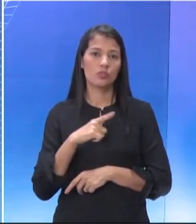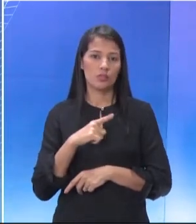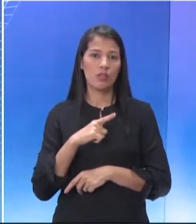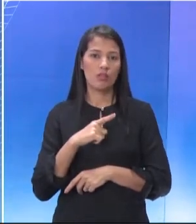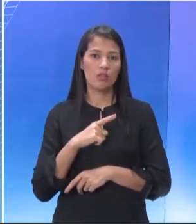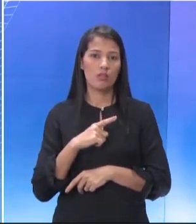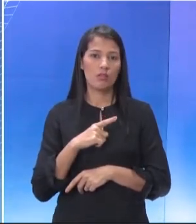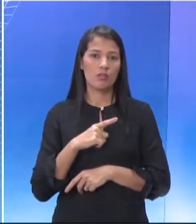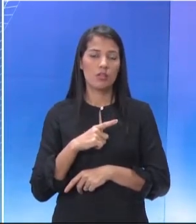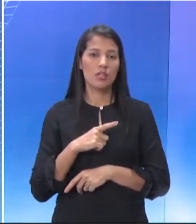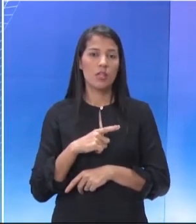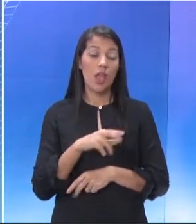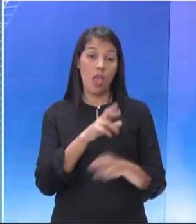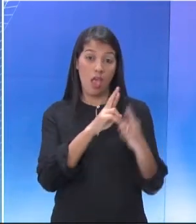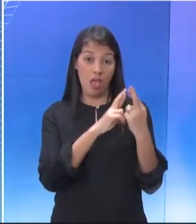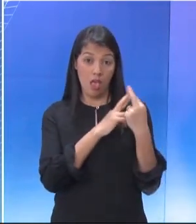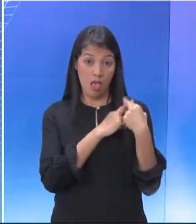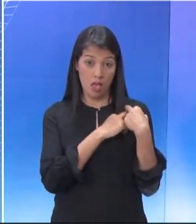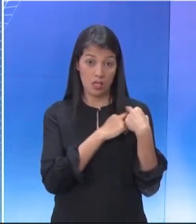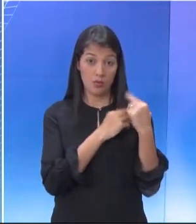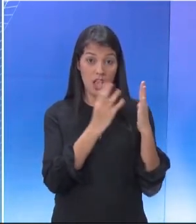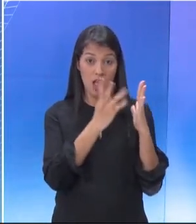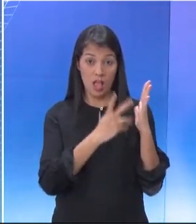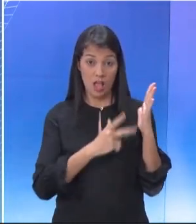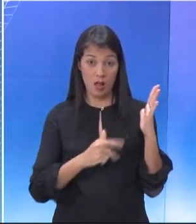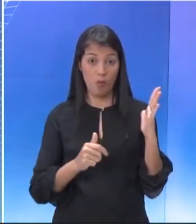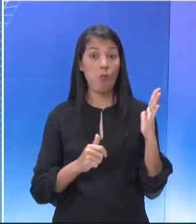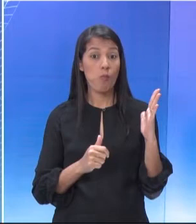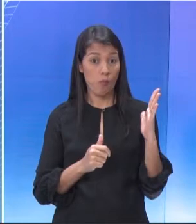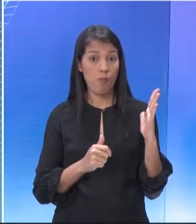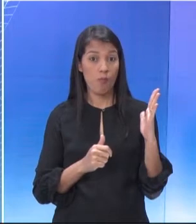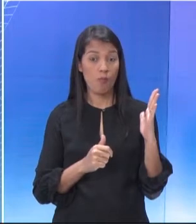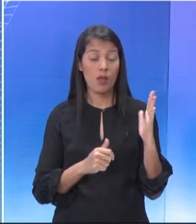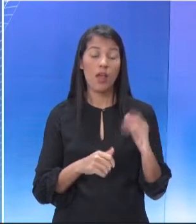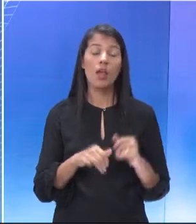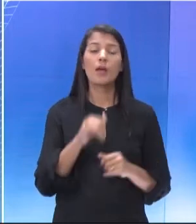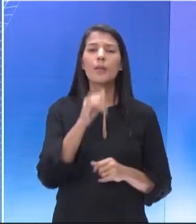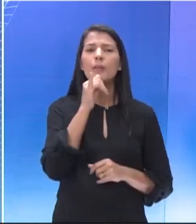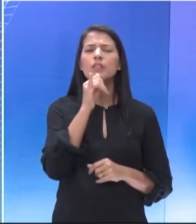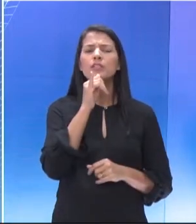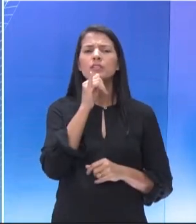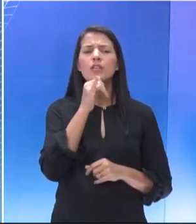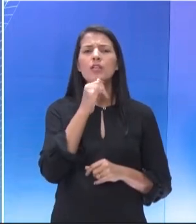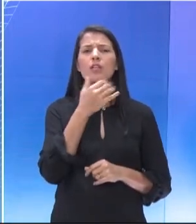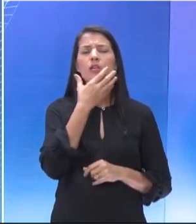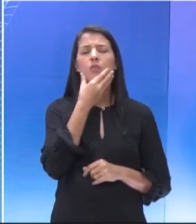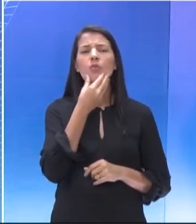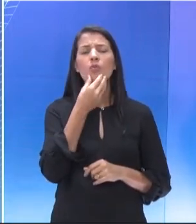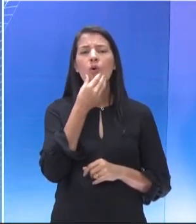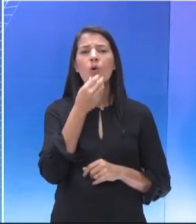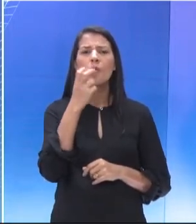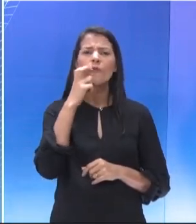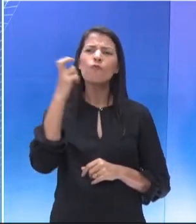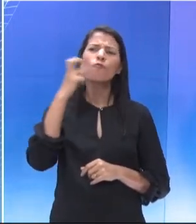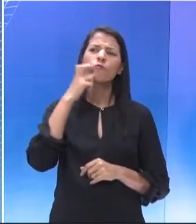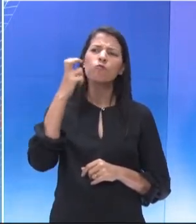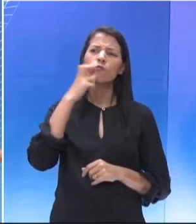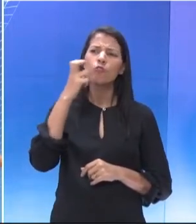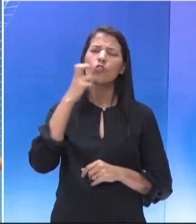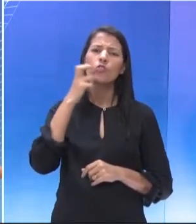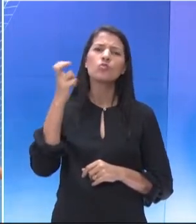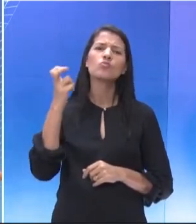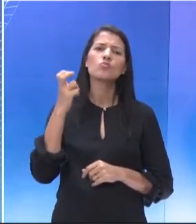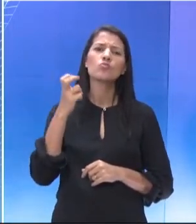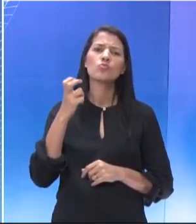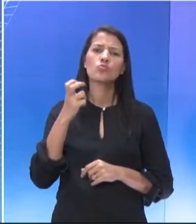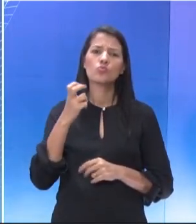sexuais. No caso do homem, é o engrossamento da voz, né? Aquele momento em que o homem está na puberdade, passando da idade infantil para a